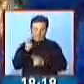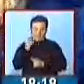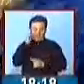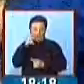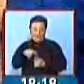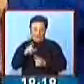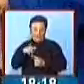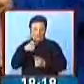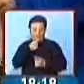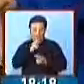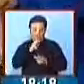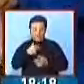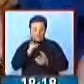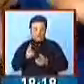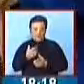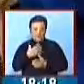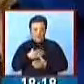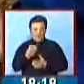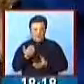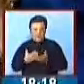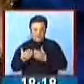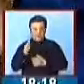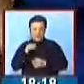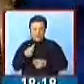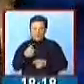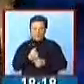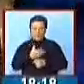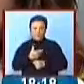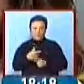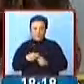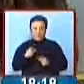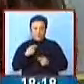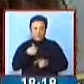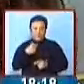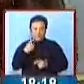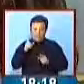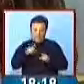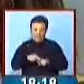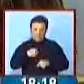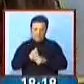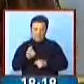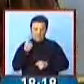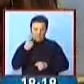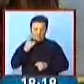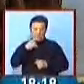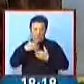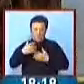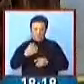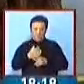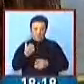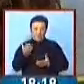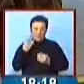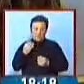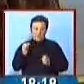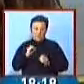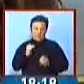soluções. Eu já queria há algum tempo, só que é uma profissão, pronto, mesmo para a gente fazer o curso é muito complicado, pois antes não havia